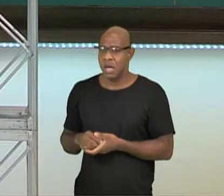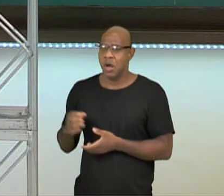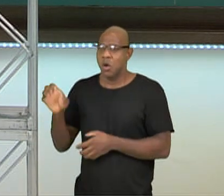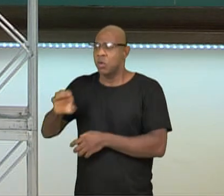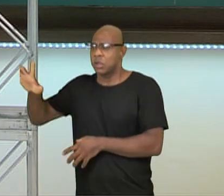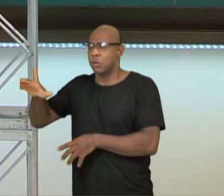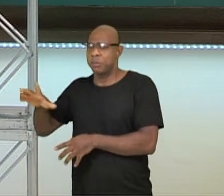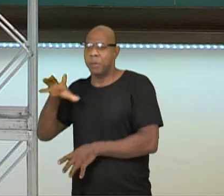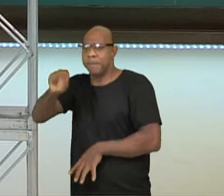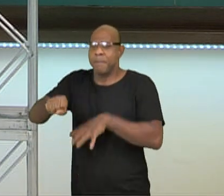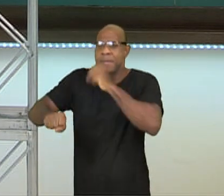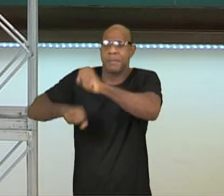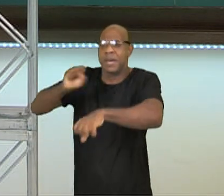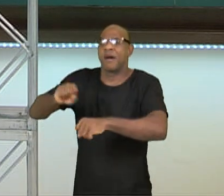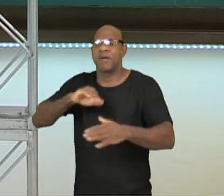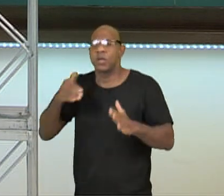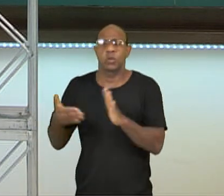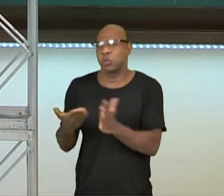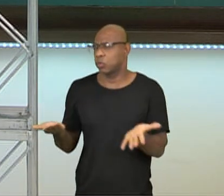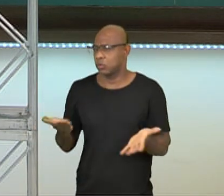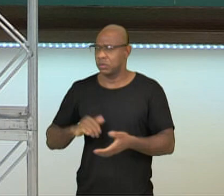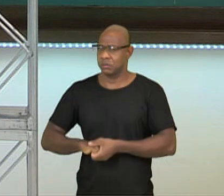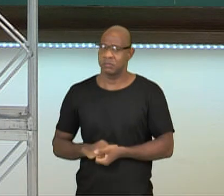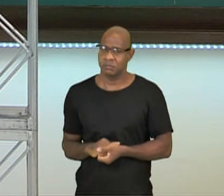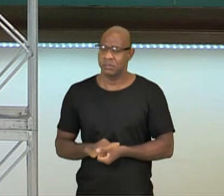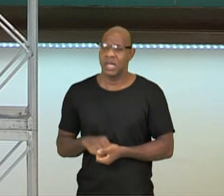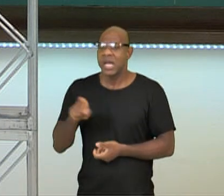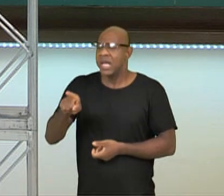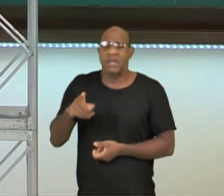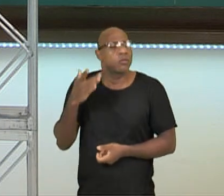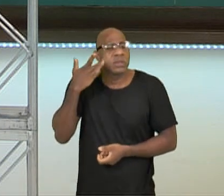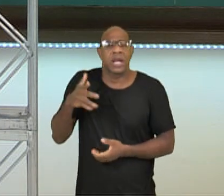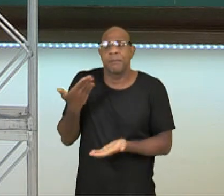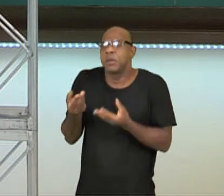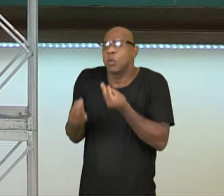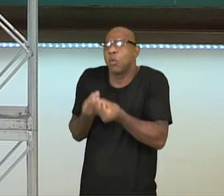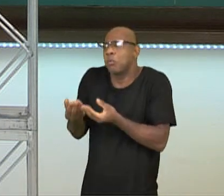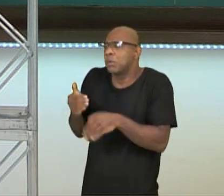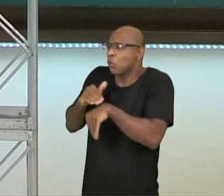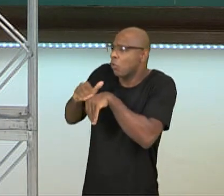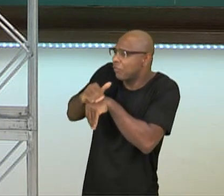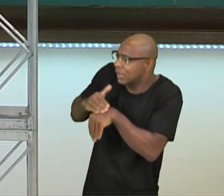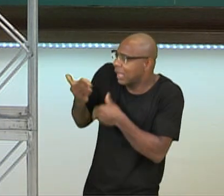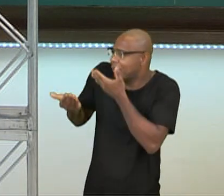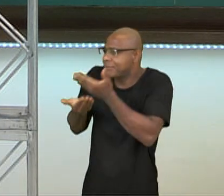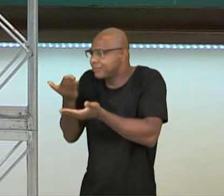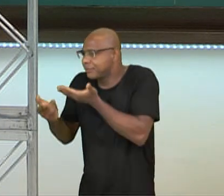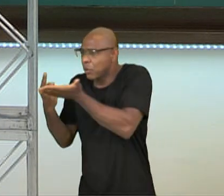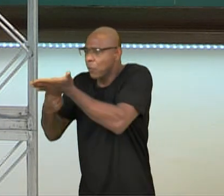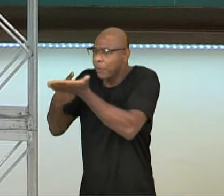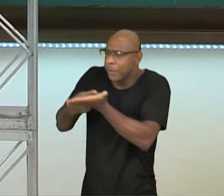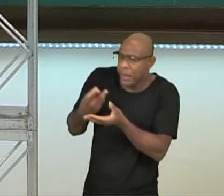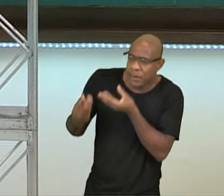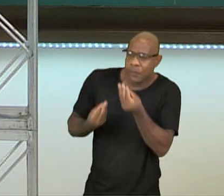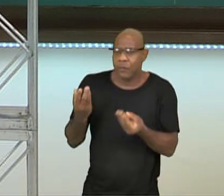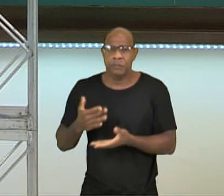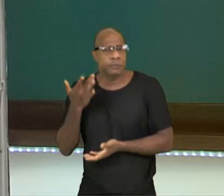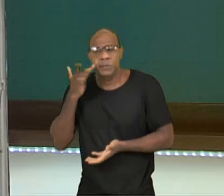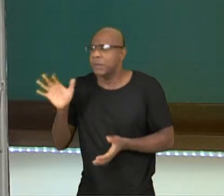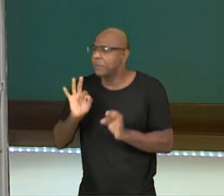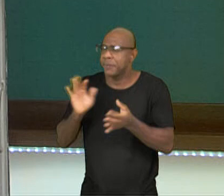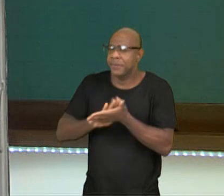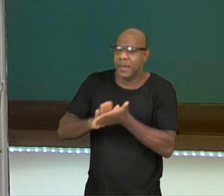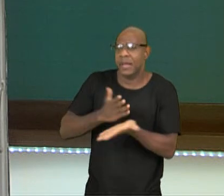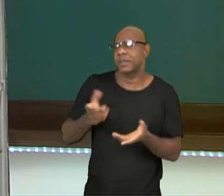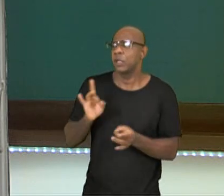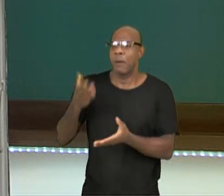tinham. Eles não aprenderam a vender, a negociar com os outros países. Tá? Mesma base territorial constituída